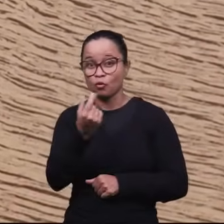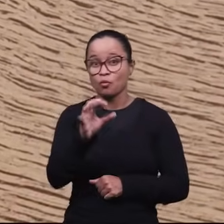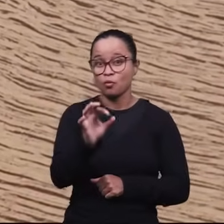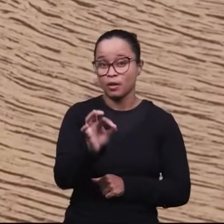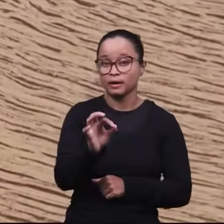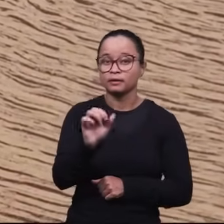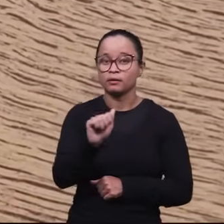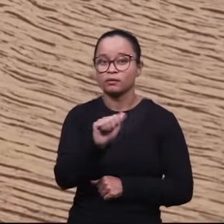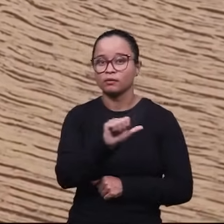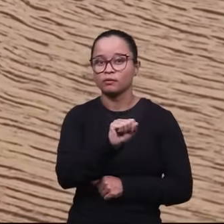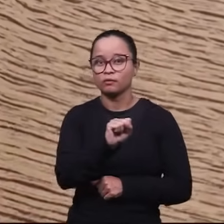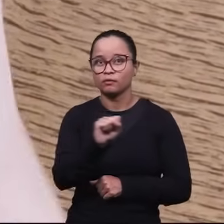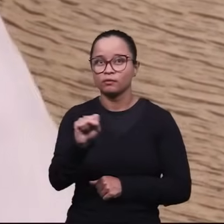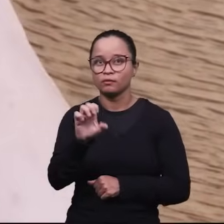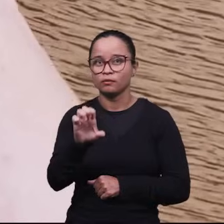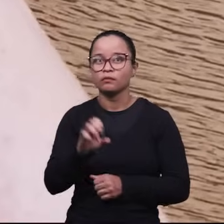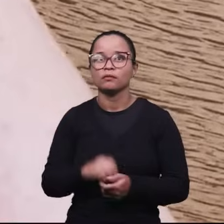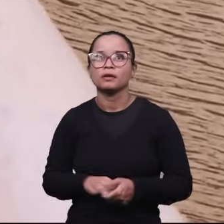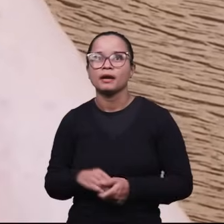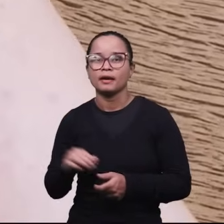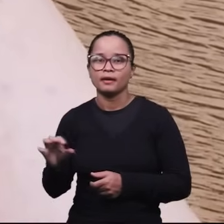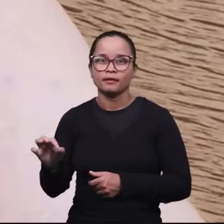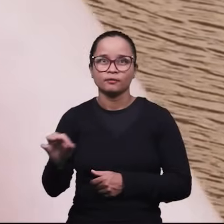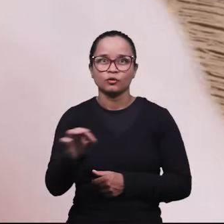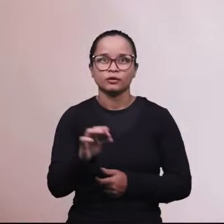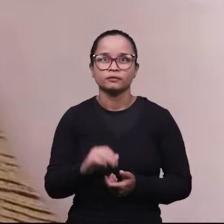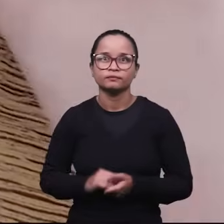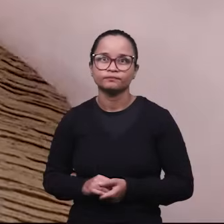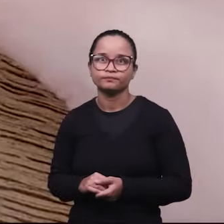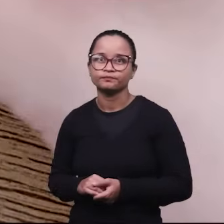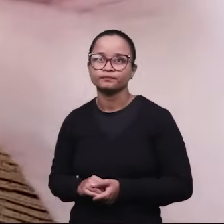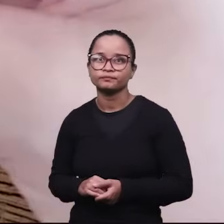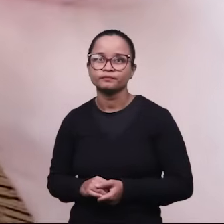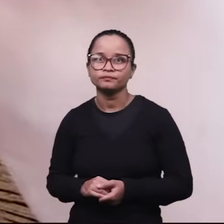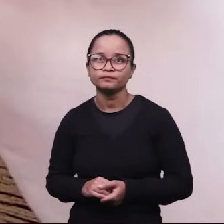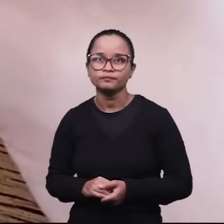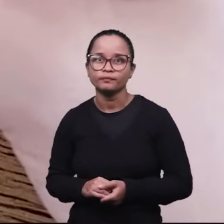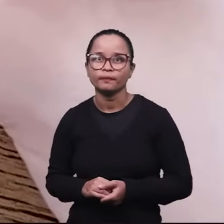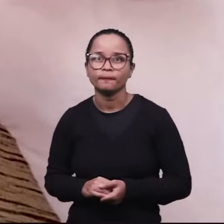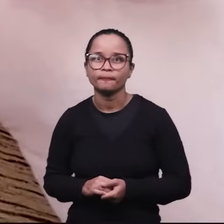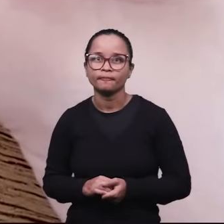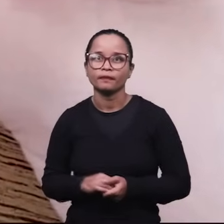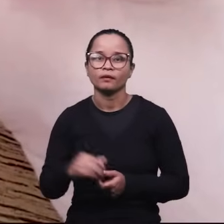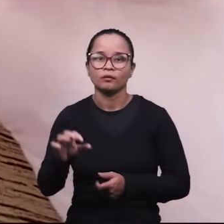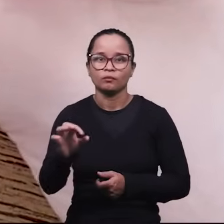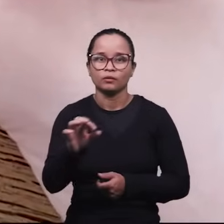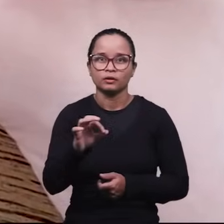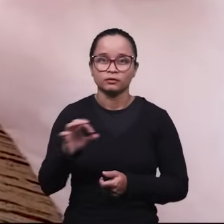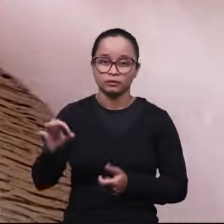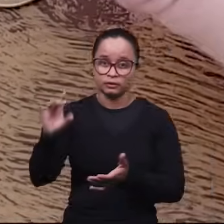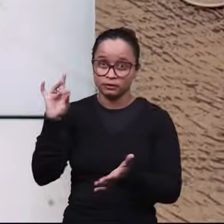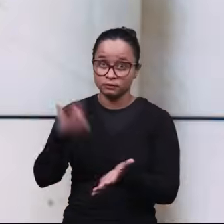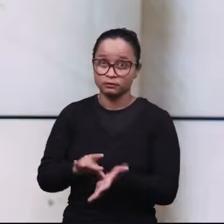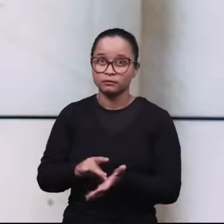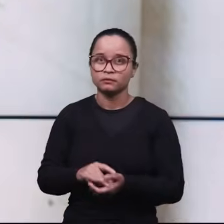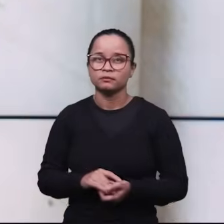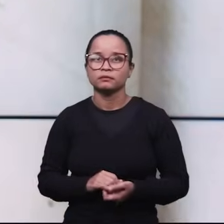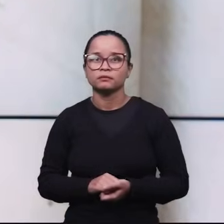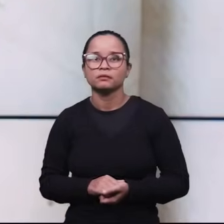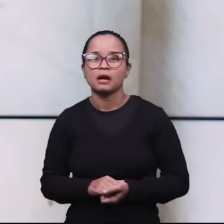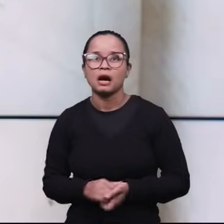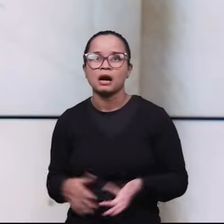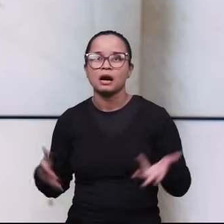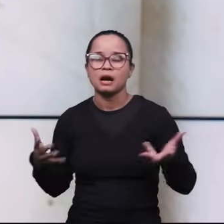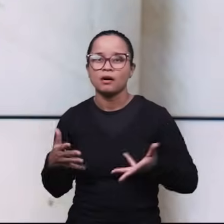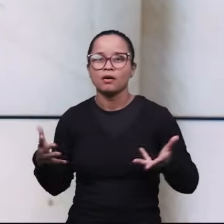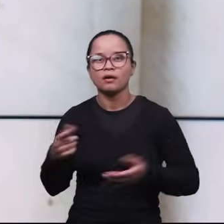O asse é essa moeda aí, moedas originais até aqui. Agora nós